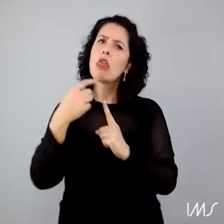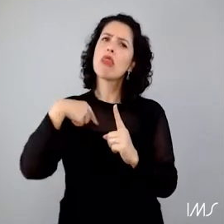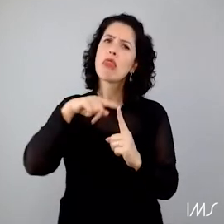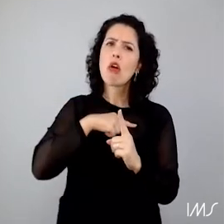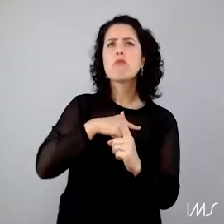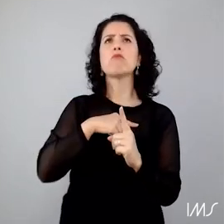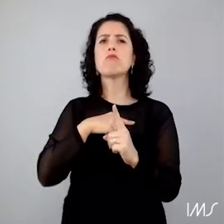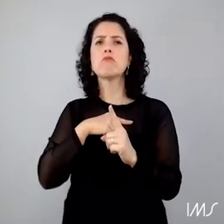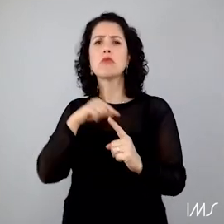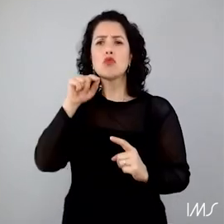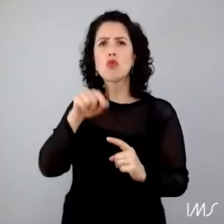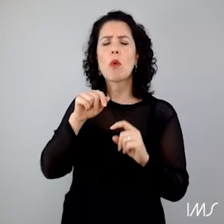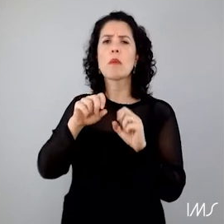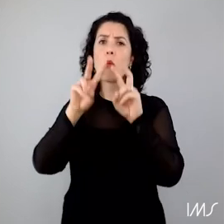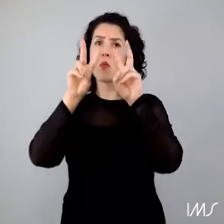sobre